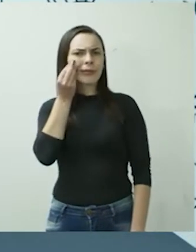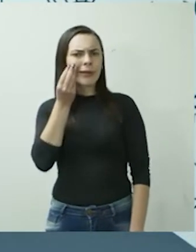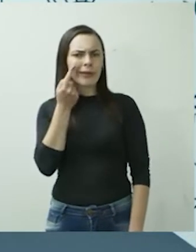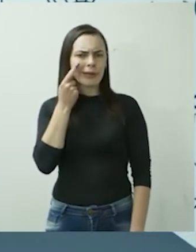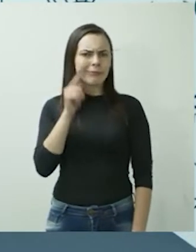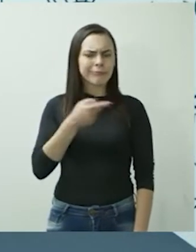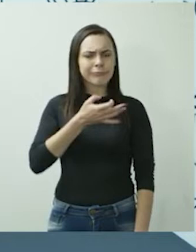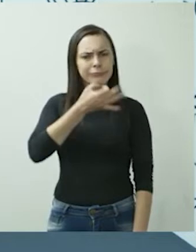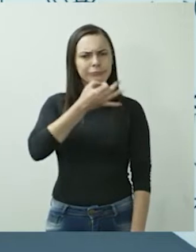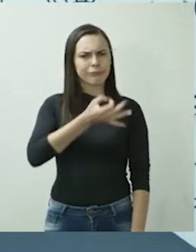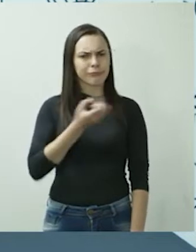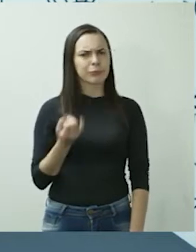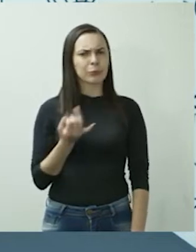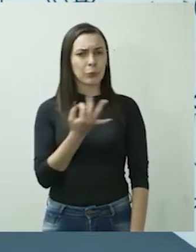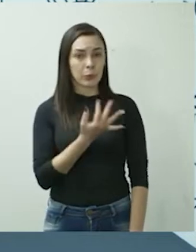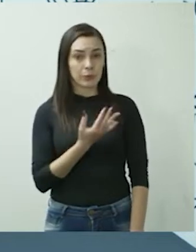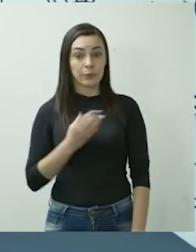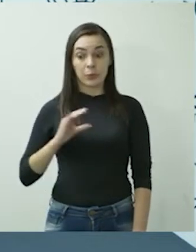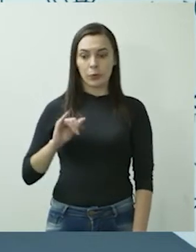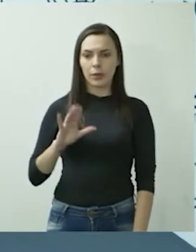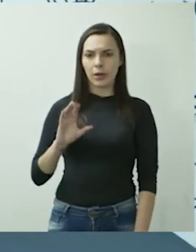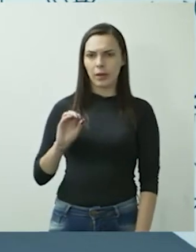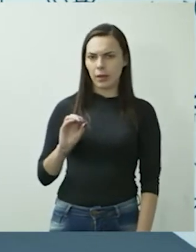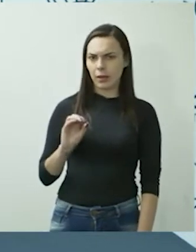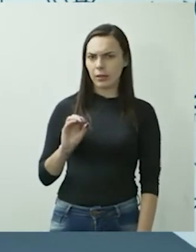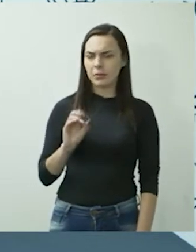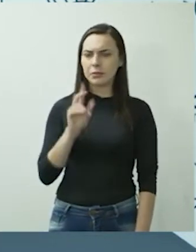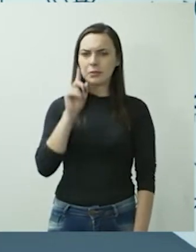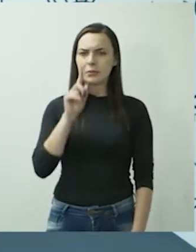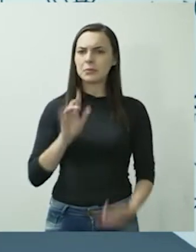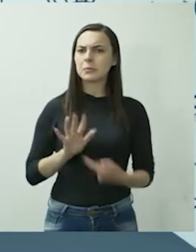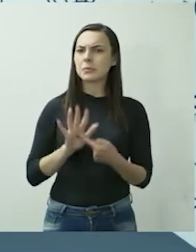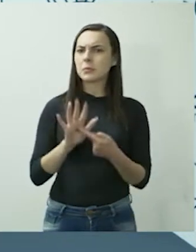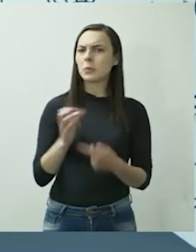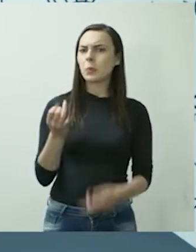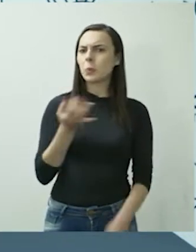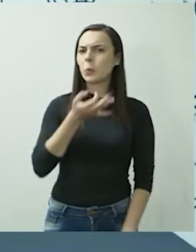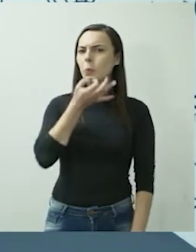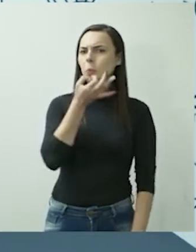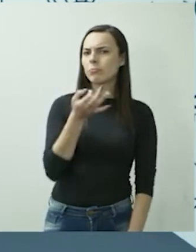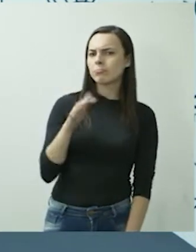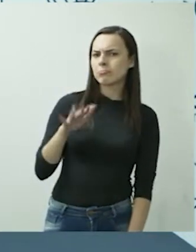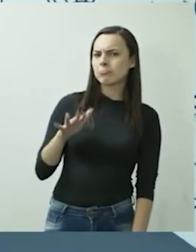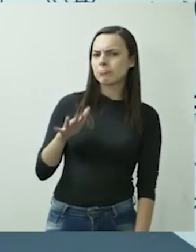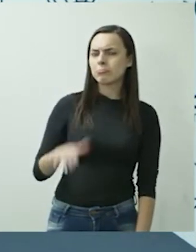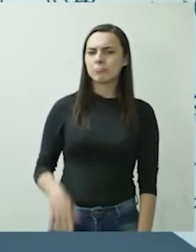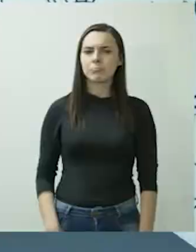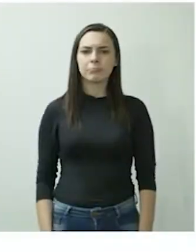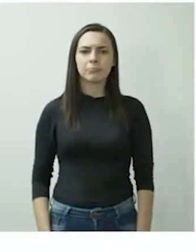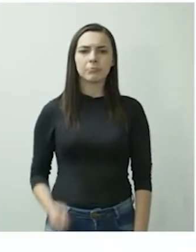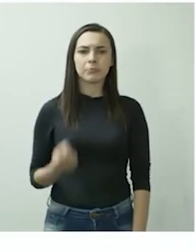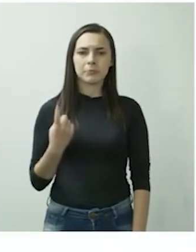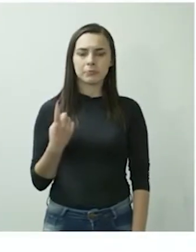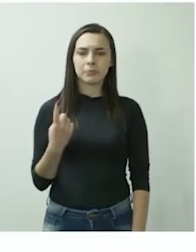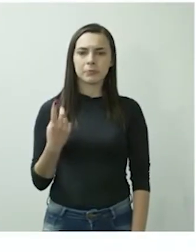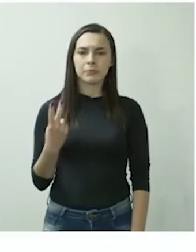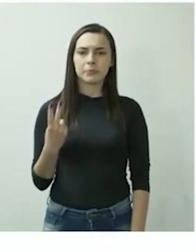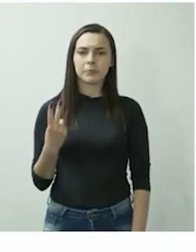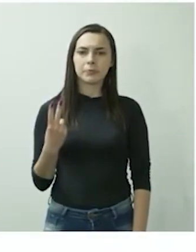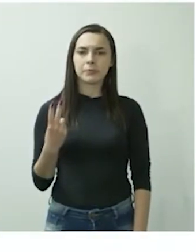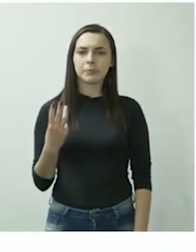deram a opinião deles. O Caio, vamos contar para ver quantas tampinhas ele acha que tem lá no pote.